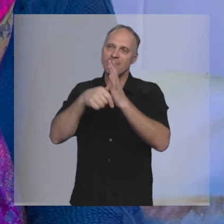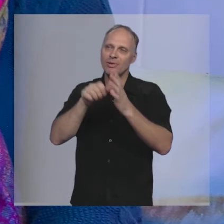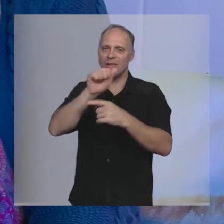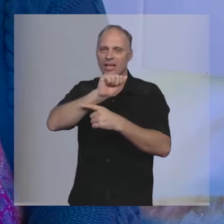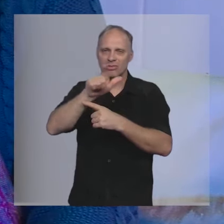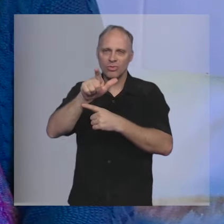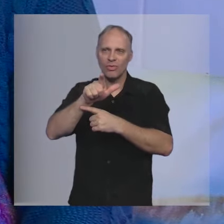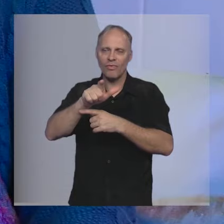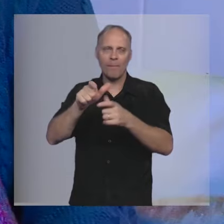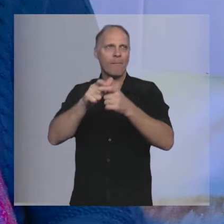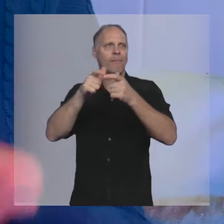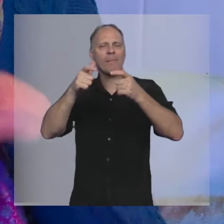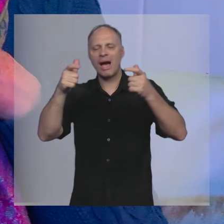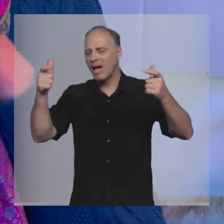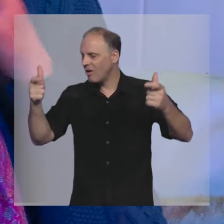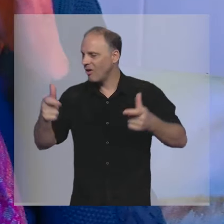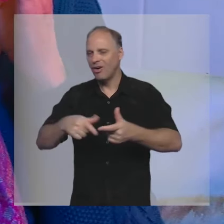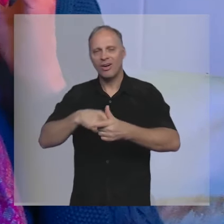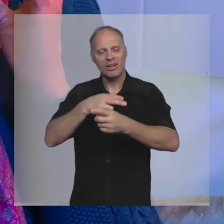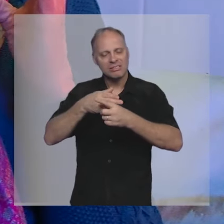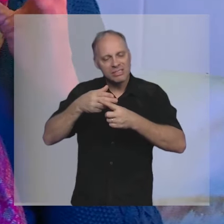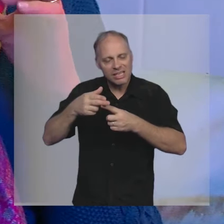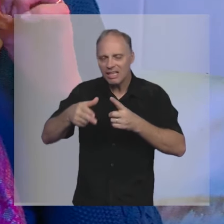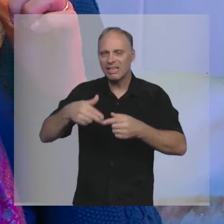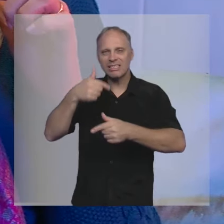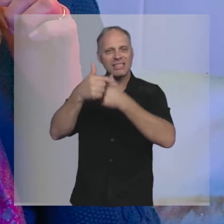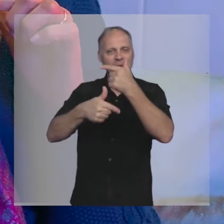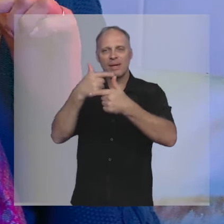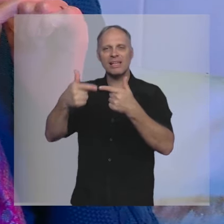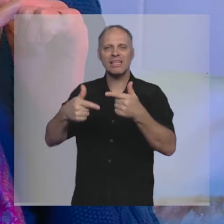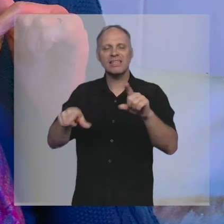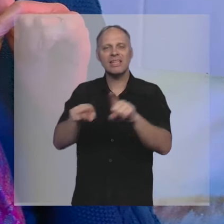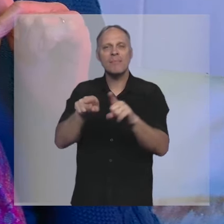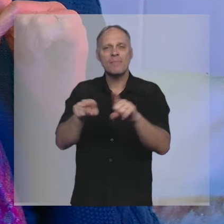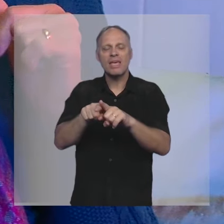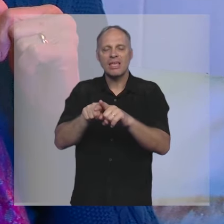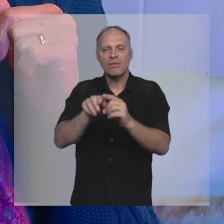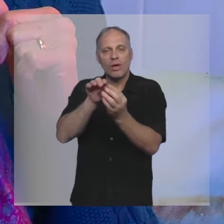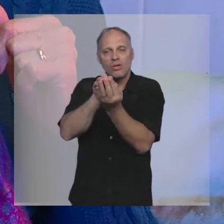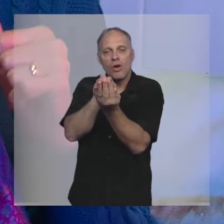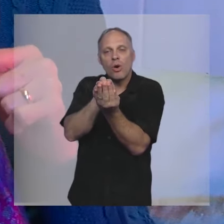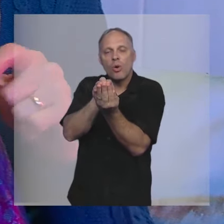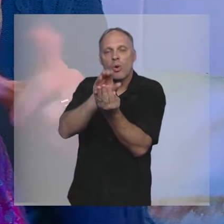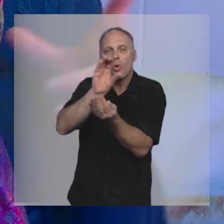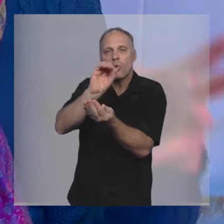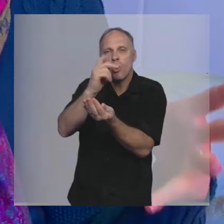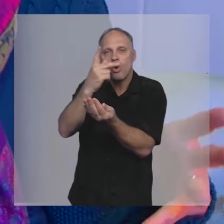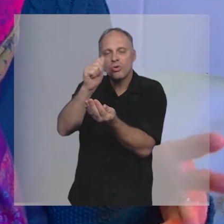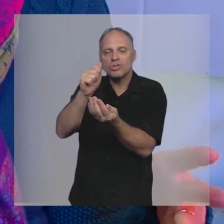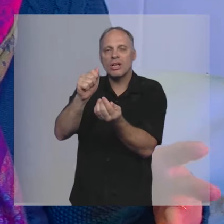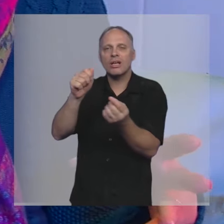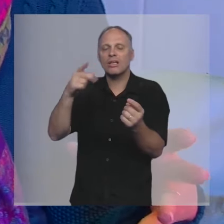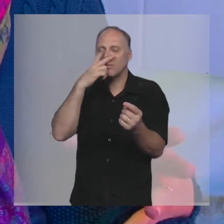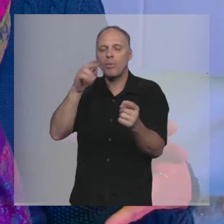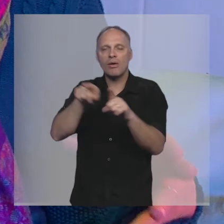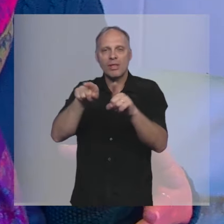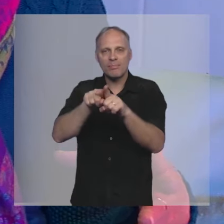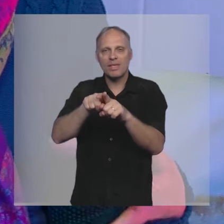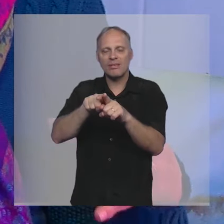a série de azuis foi maior, eu trabalhei elas também em